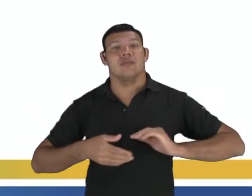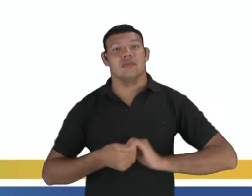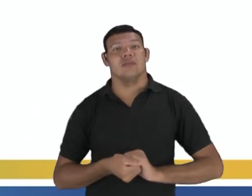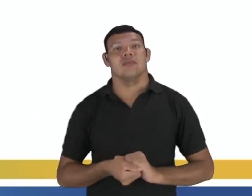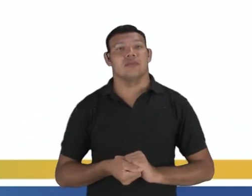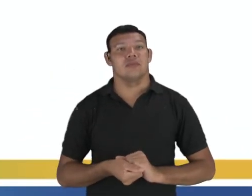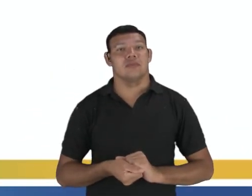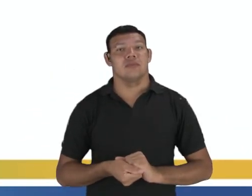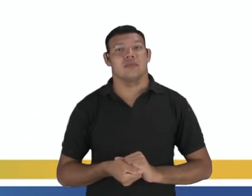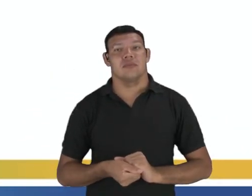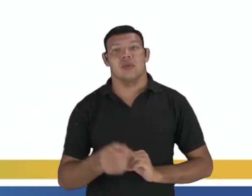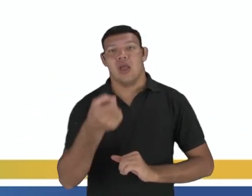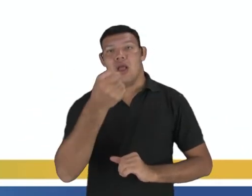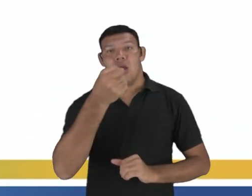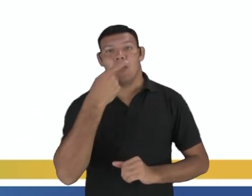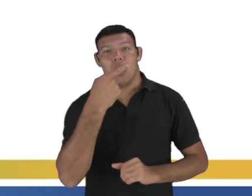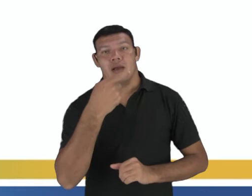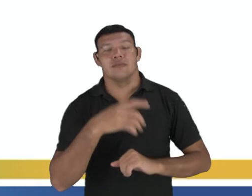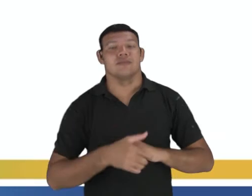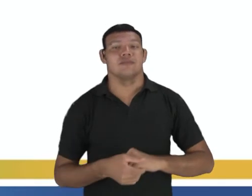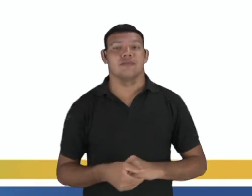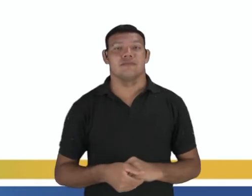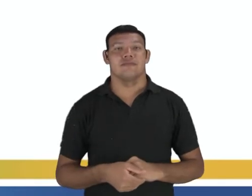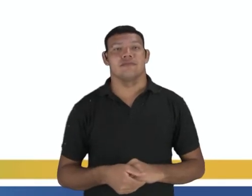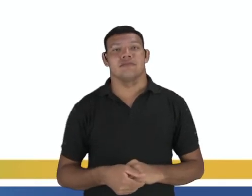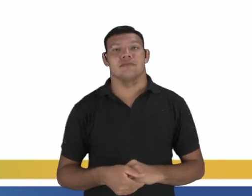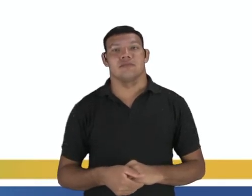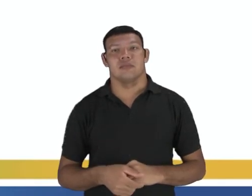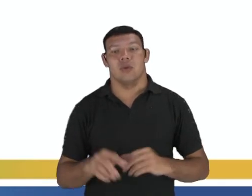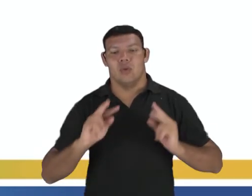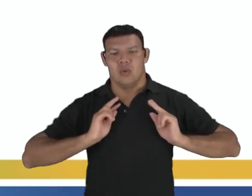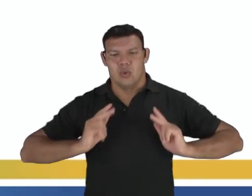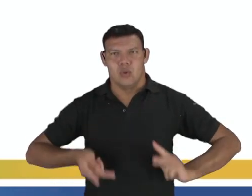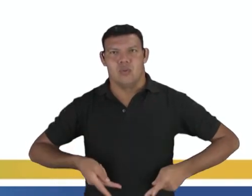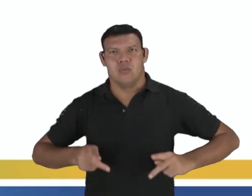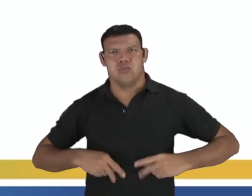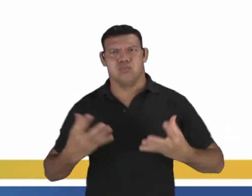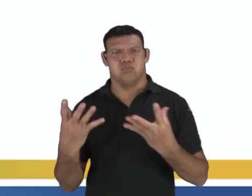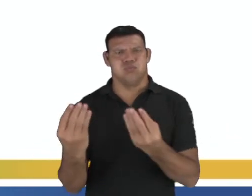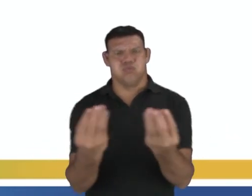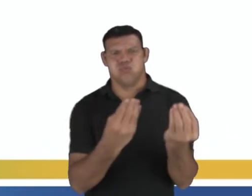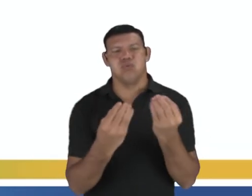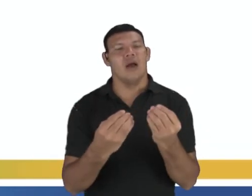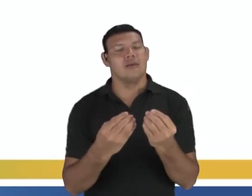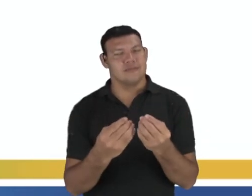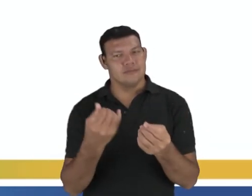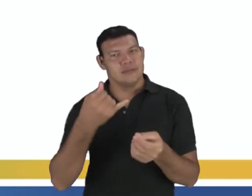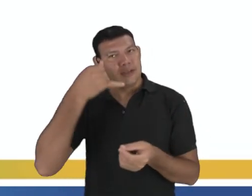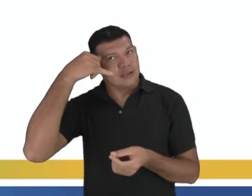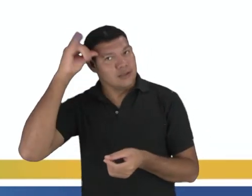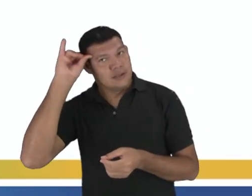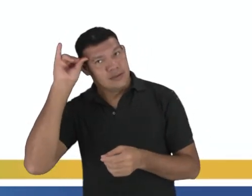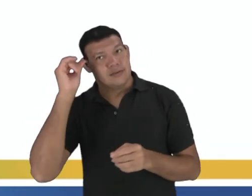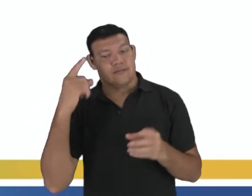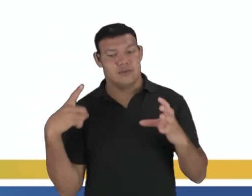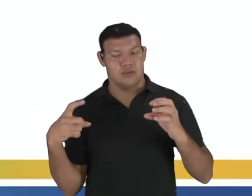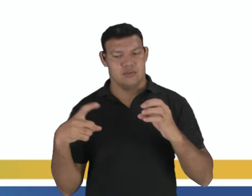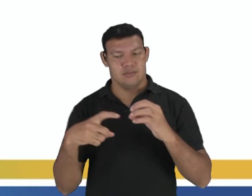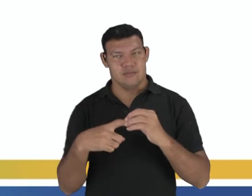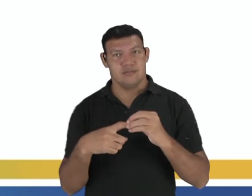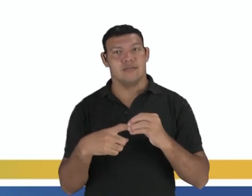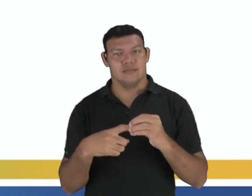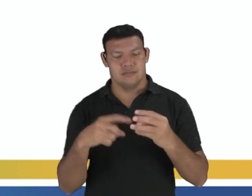coloquei para vocês é o anticoncepcional que nada mais é do que uma bomba de hormônio que vai impedir também que ocorra a fecundação